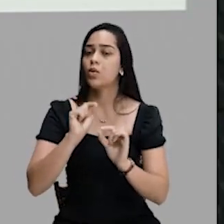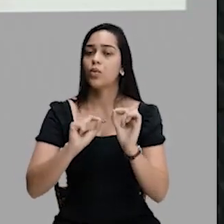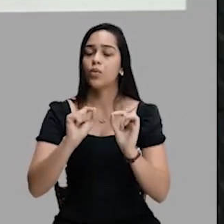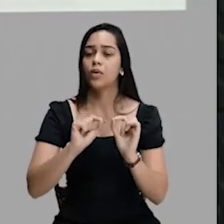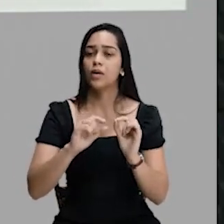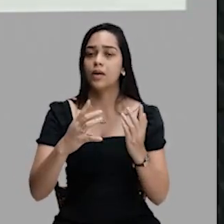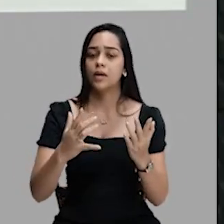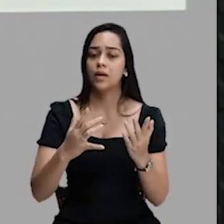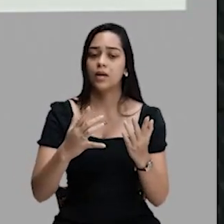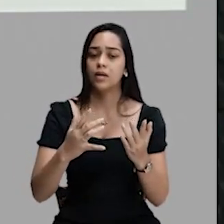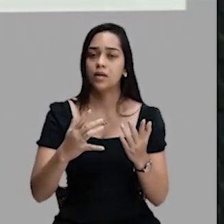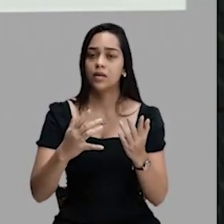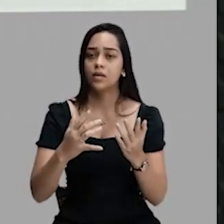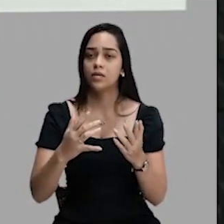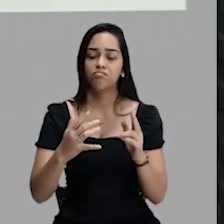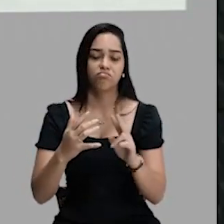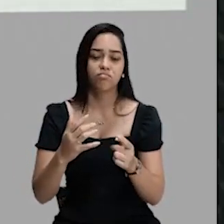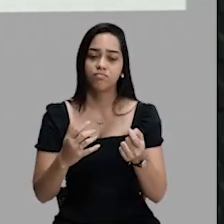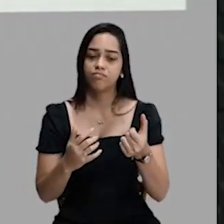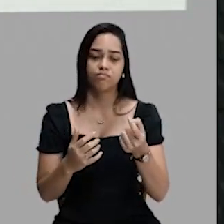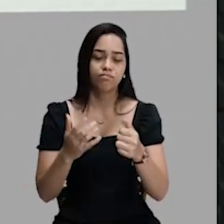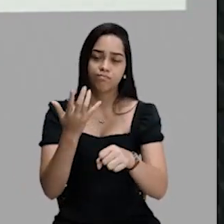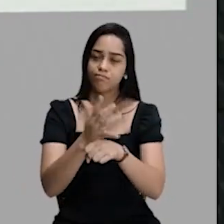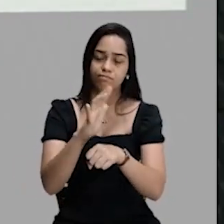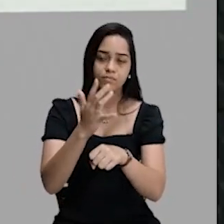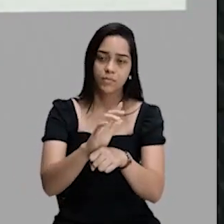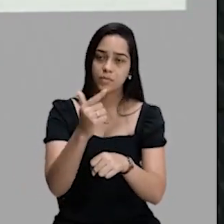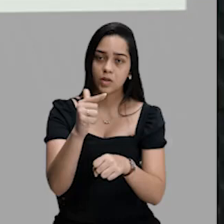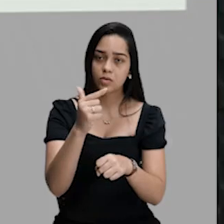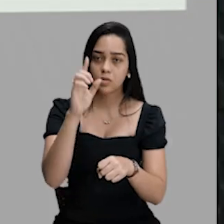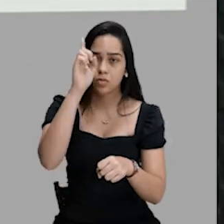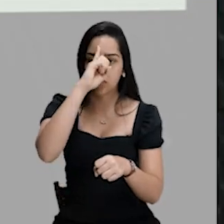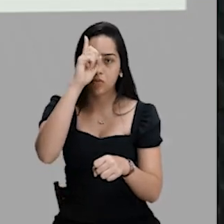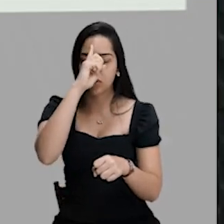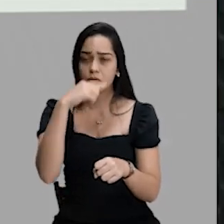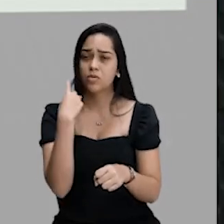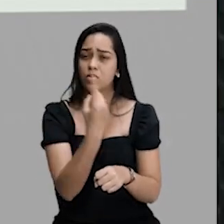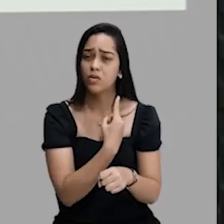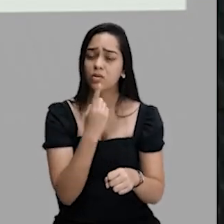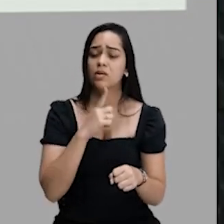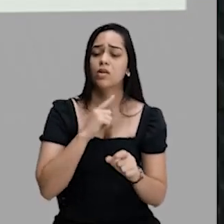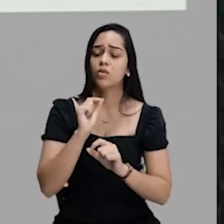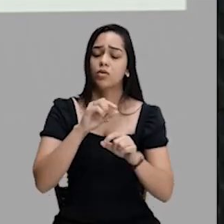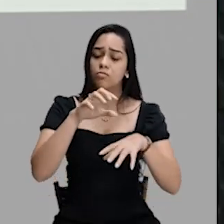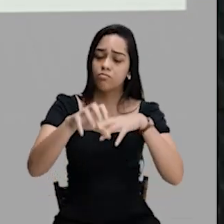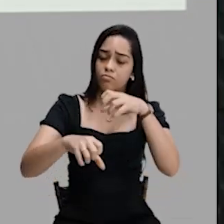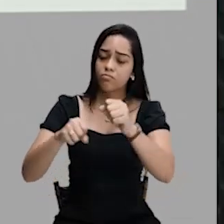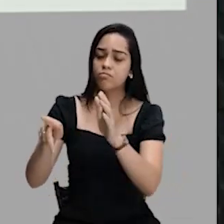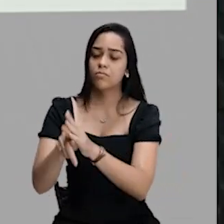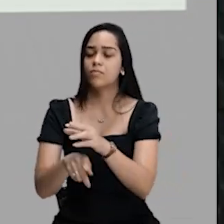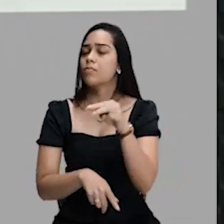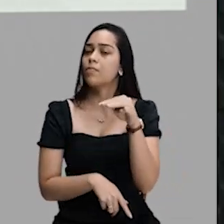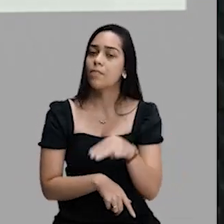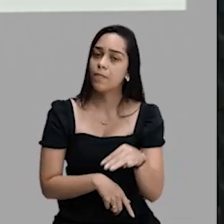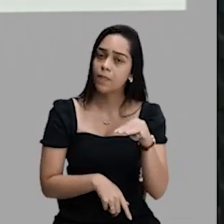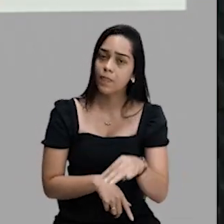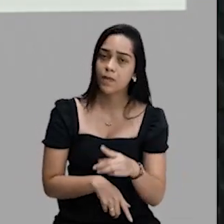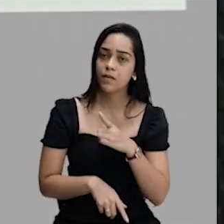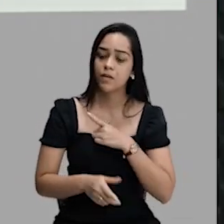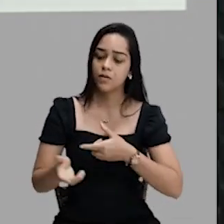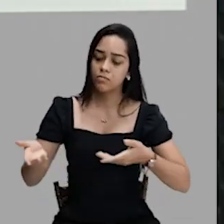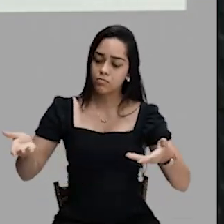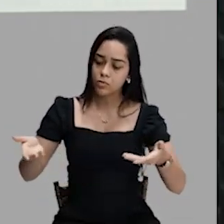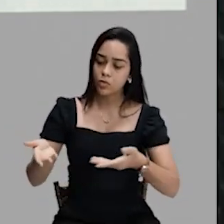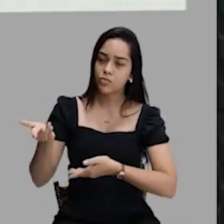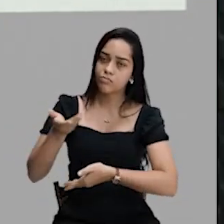muito pouca utilidade prática, né? No cotidiano da gente. A gente sempre busca trazer a matemática para o nosso